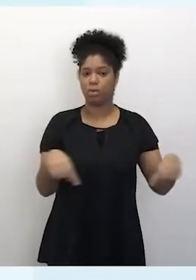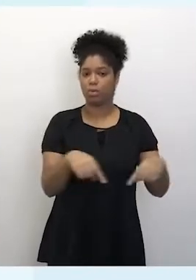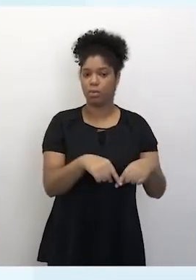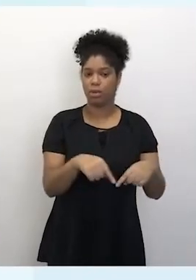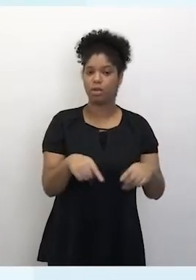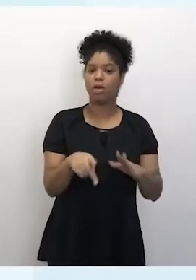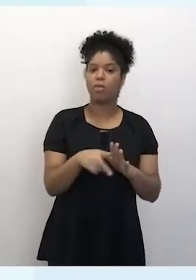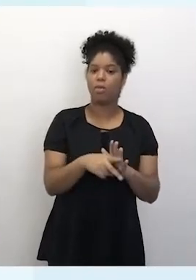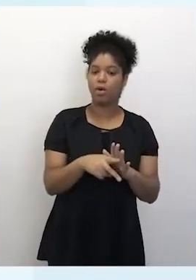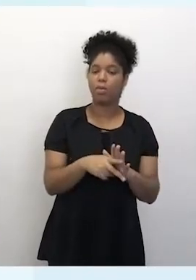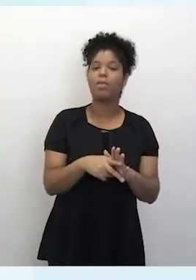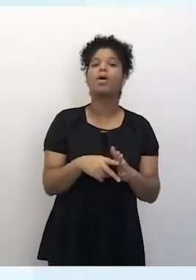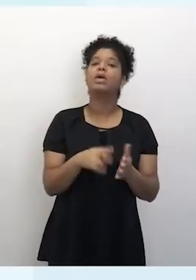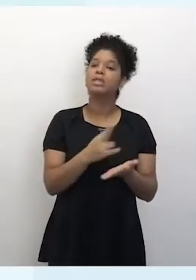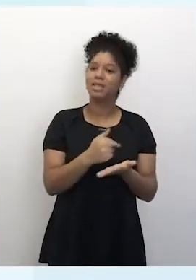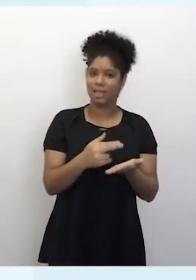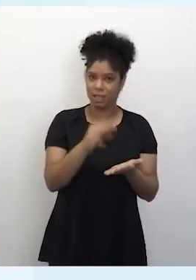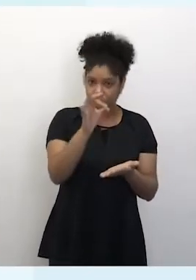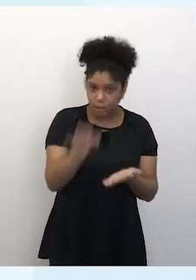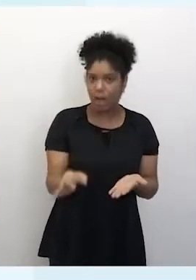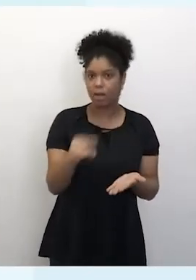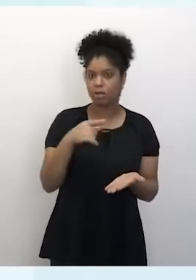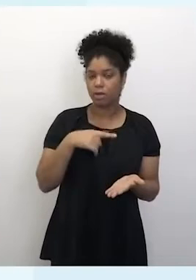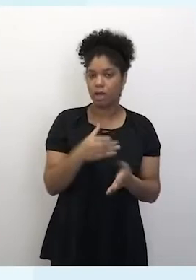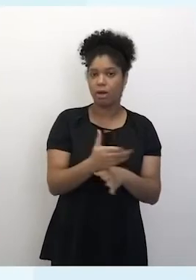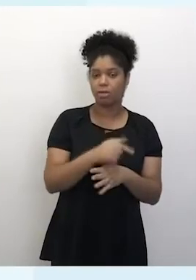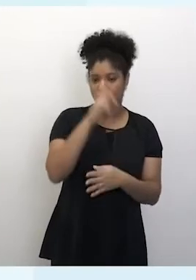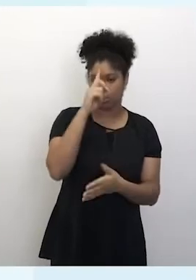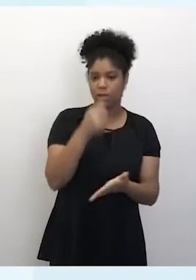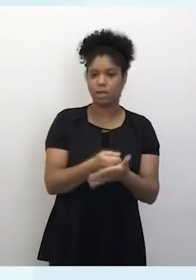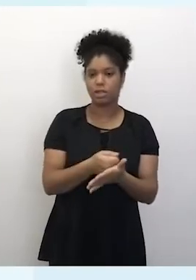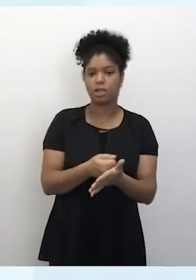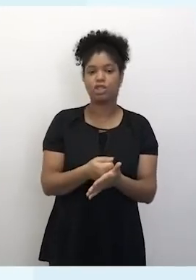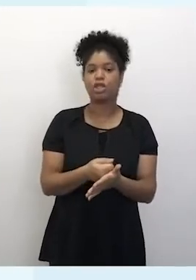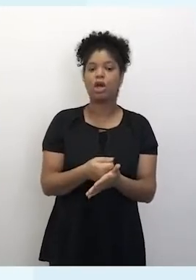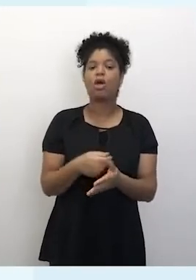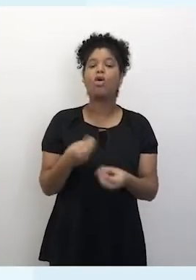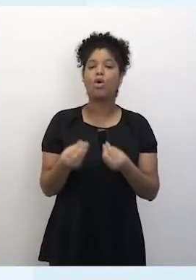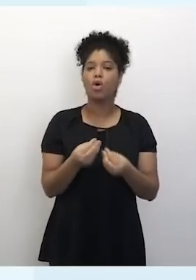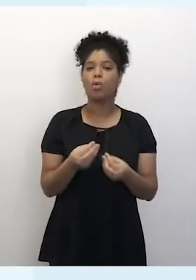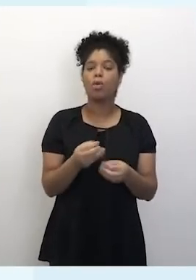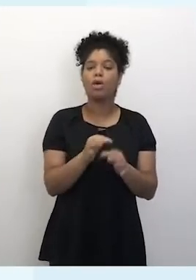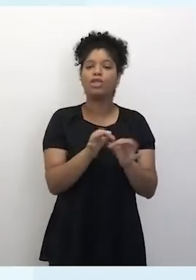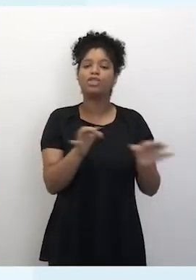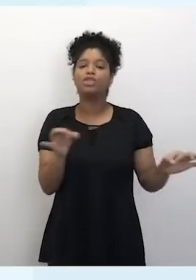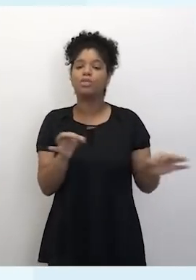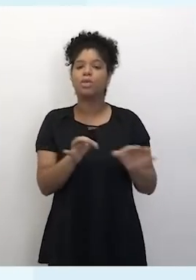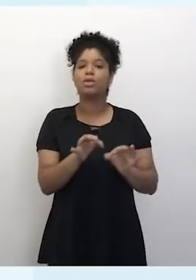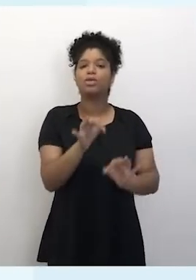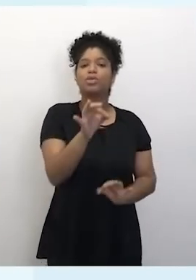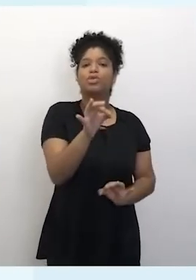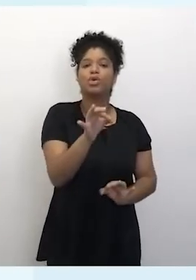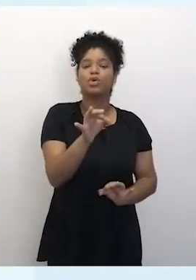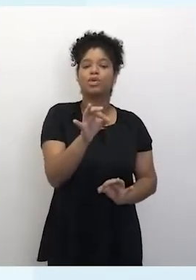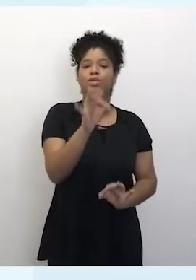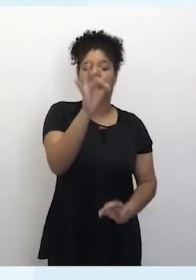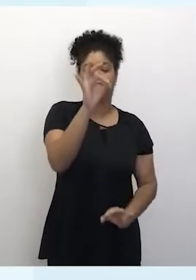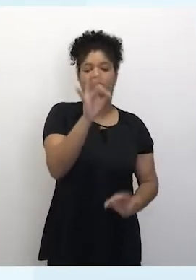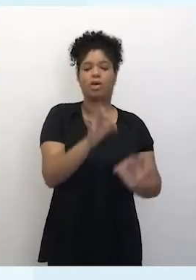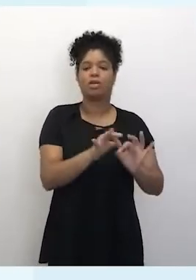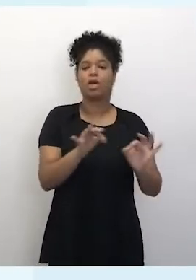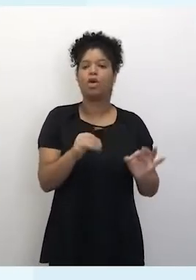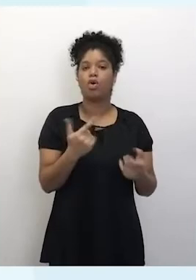e normas cartográficas pré-estabelecidas, geral ou parcial, em 2 ou 3 dimensões,